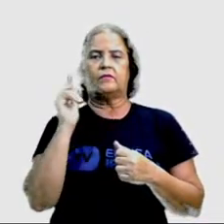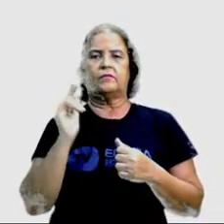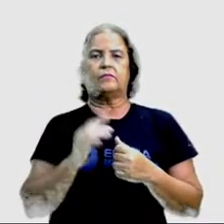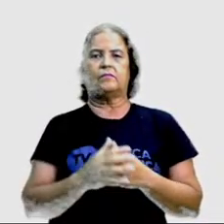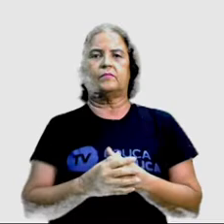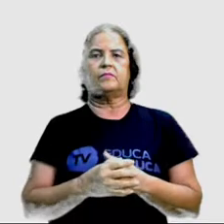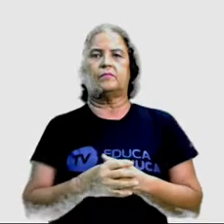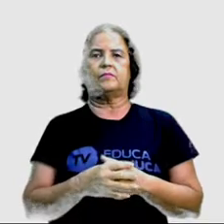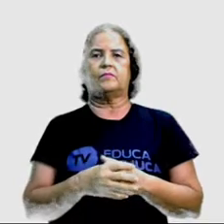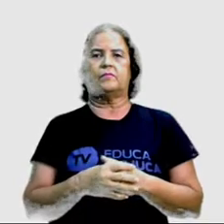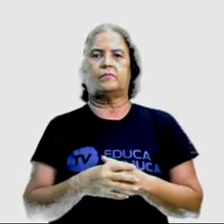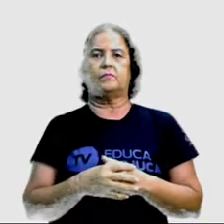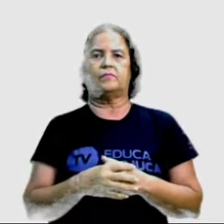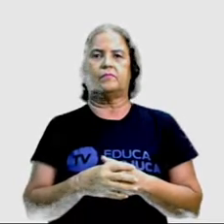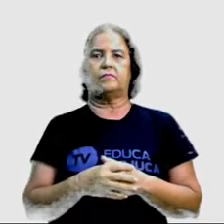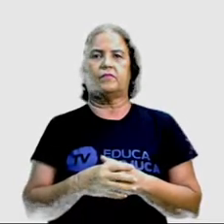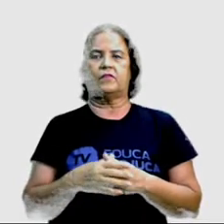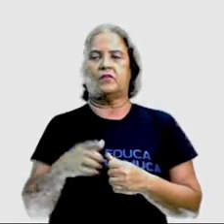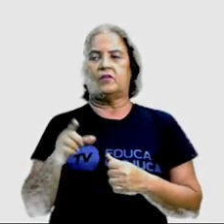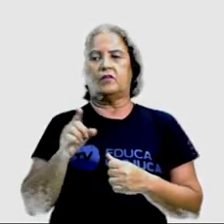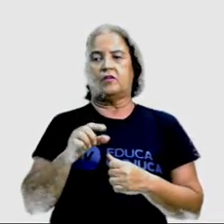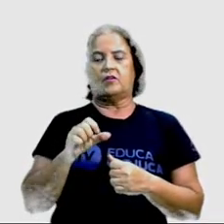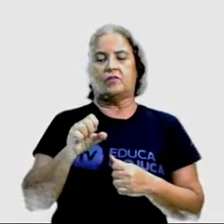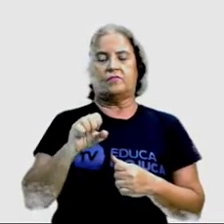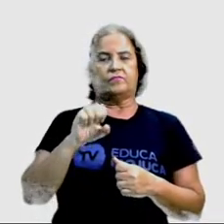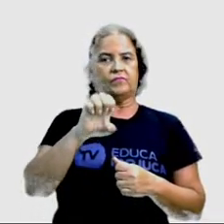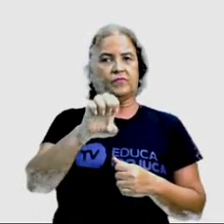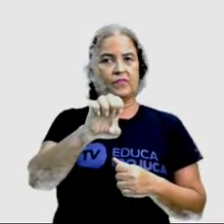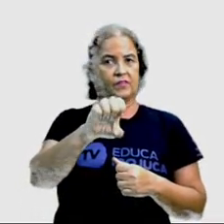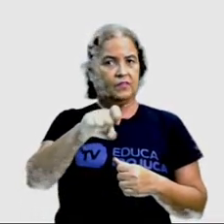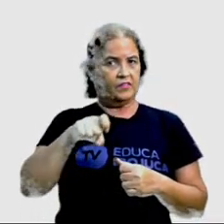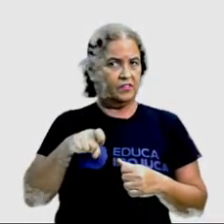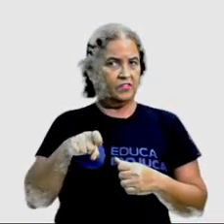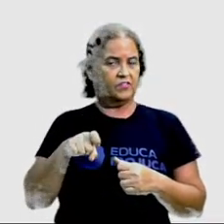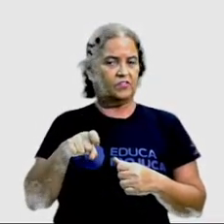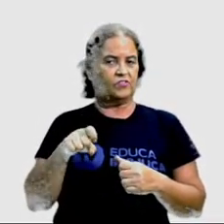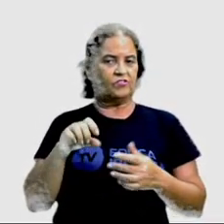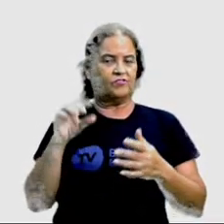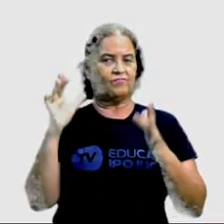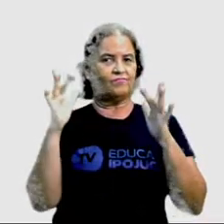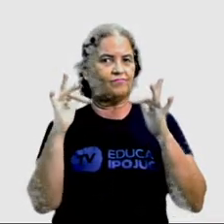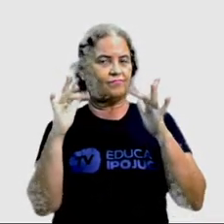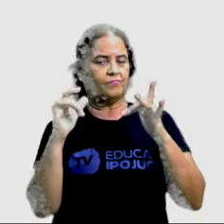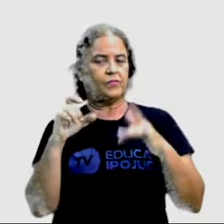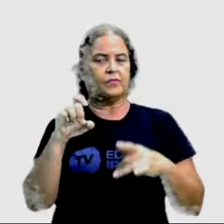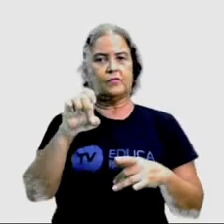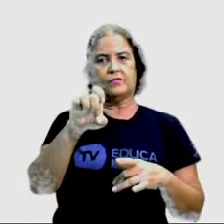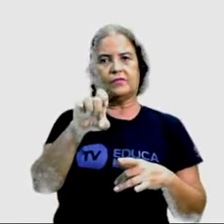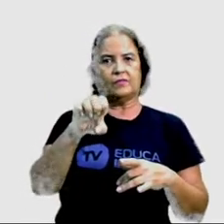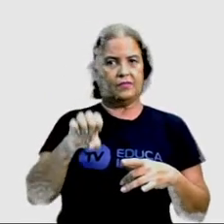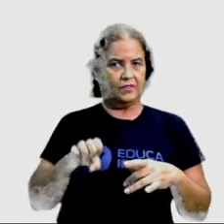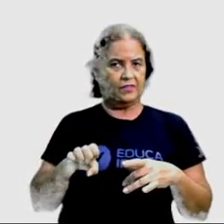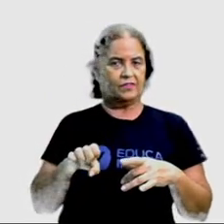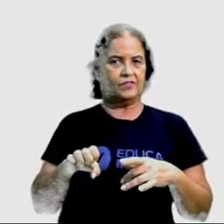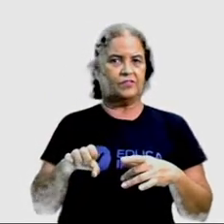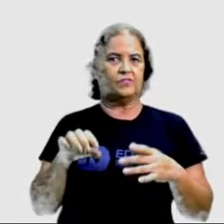e ex-wife. Ex-namorado, ex-marido, ex-esposa. E temos também o